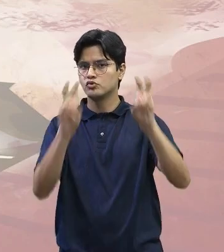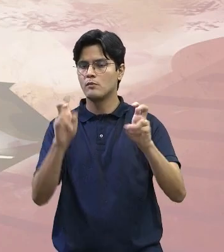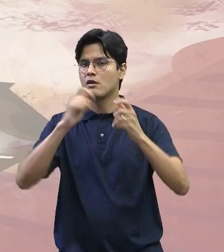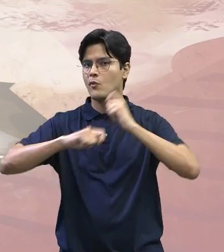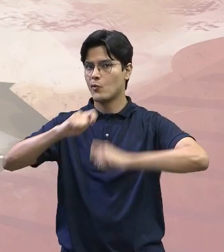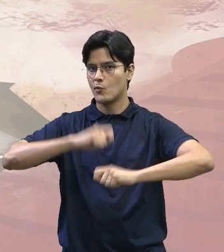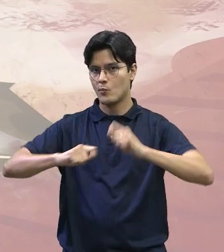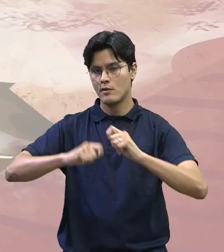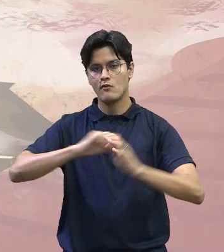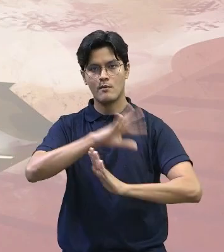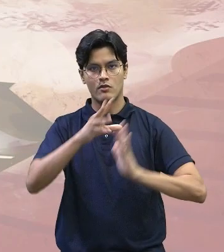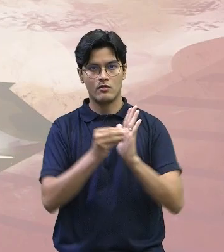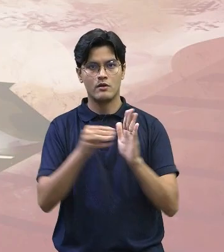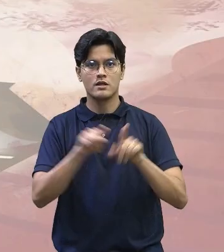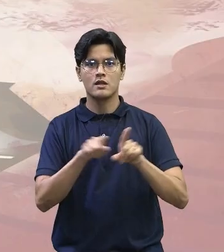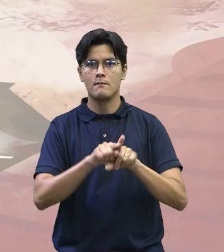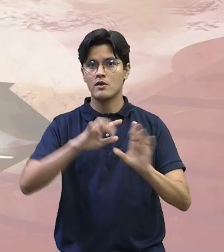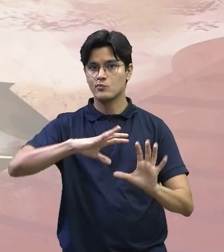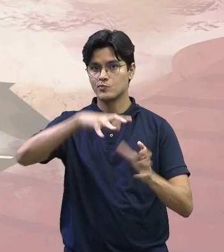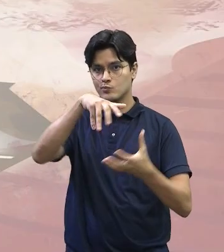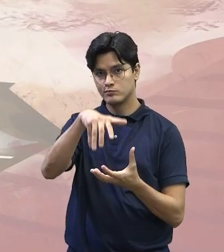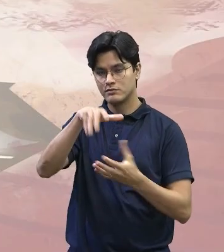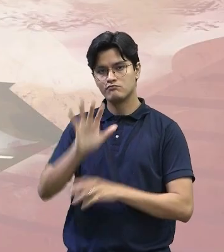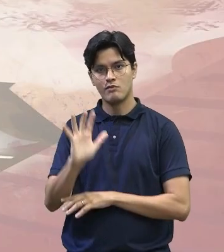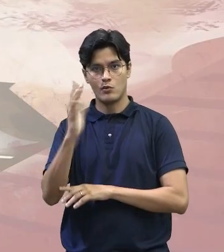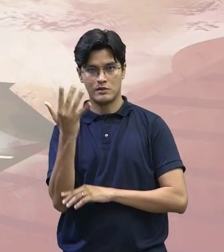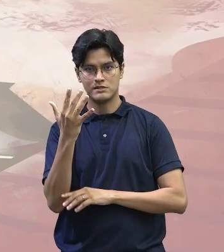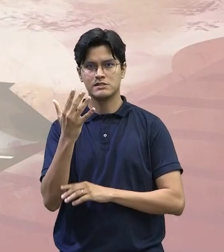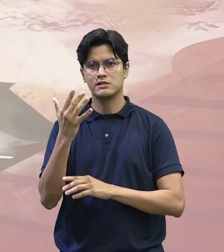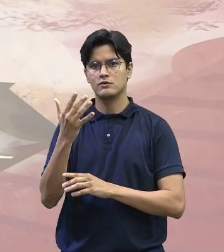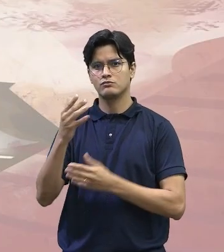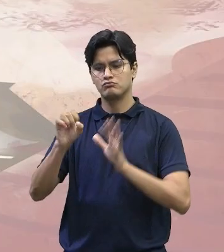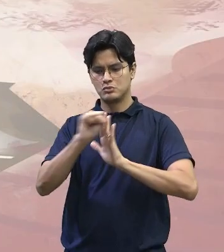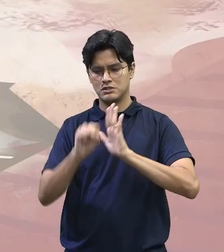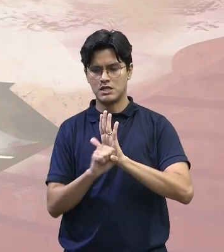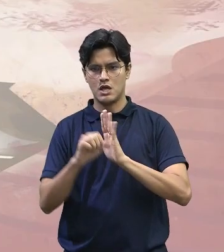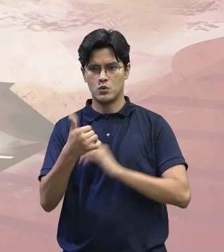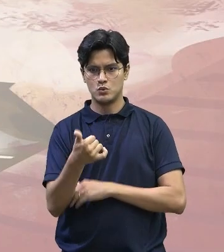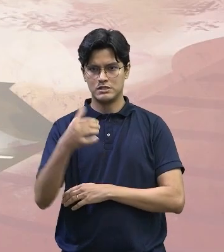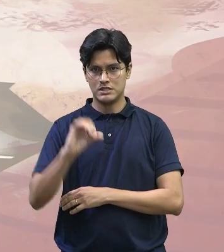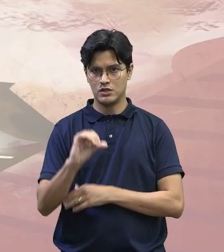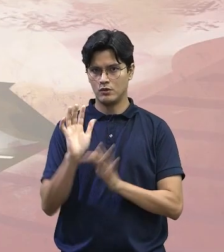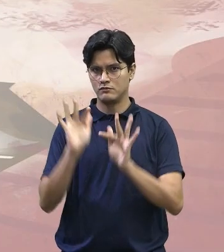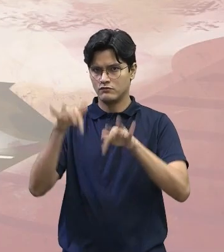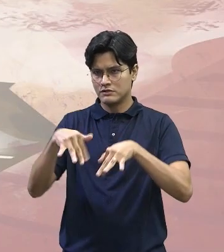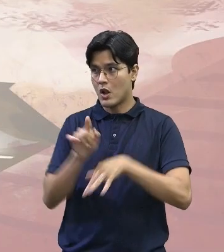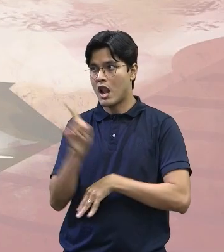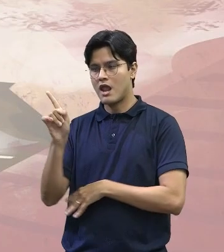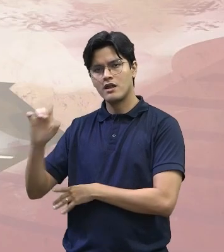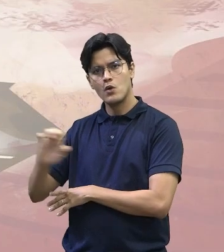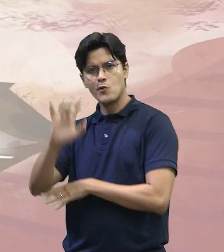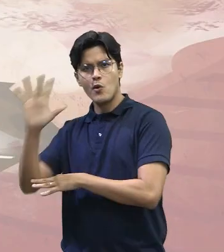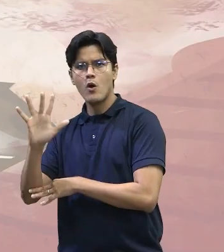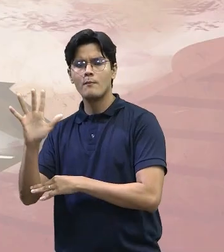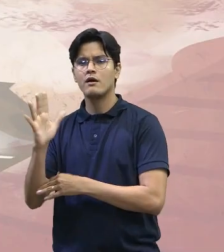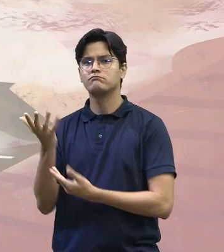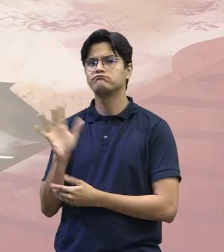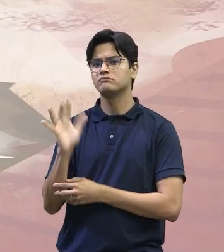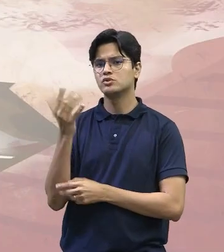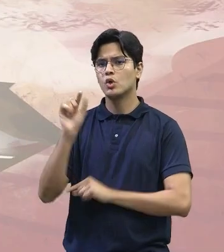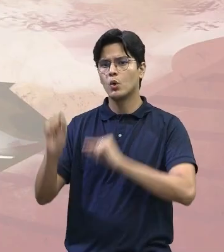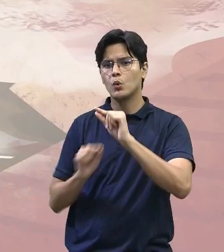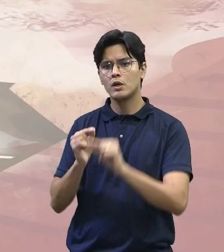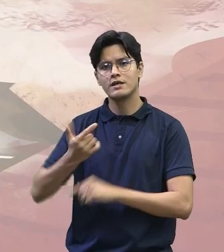estava acontecendo na Europa, final do século XIX, galera? Segunda Revolução Industrial. E nesse momento, a Europa